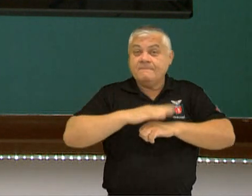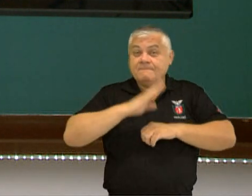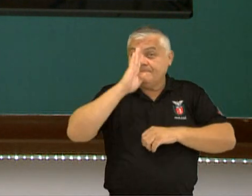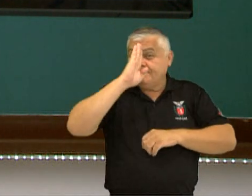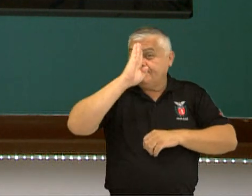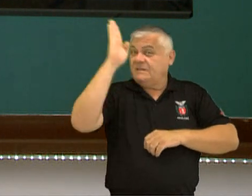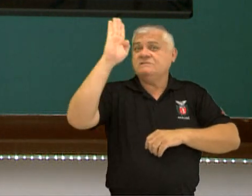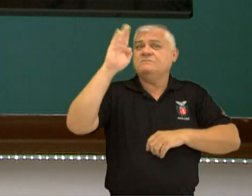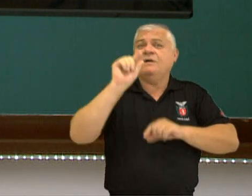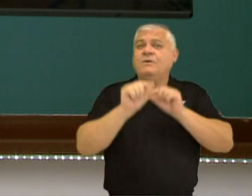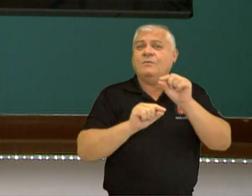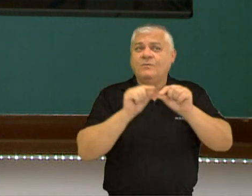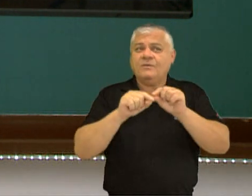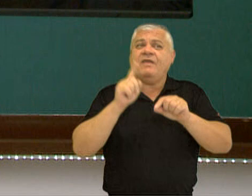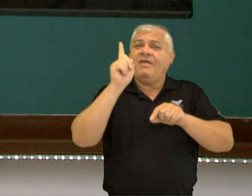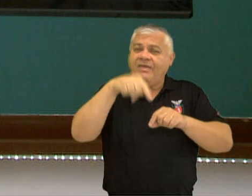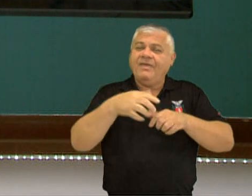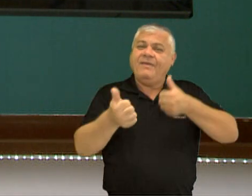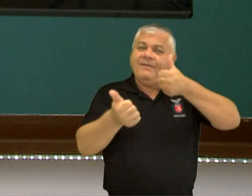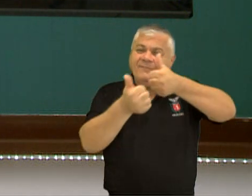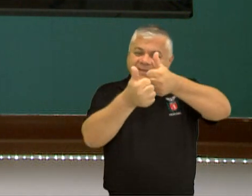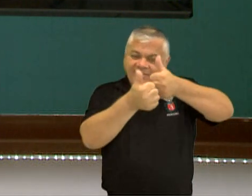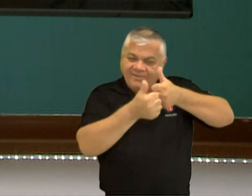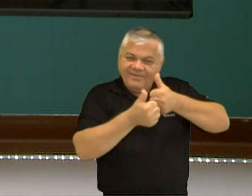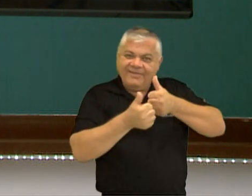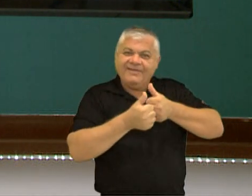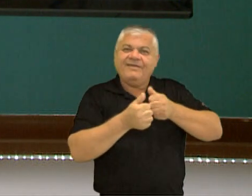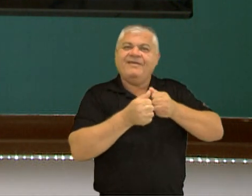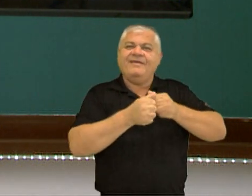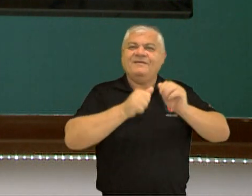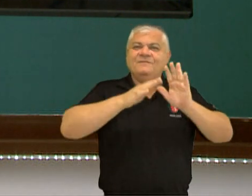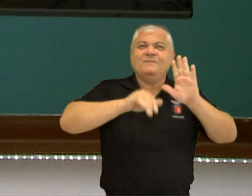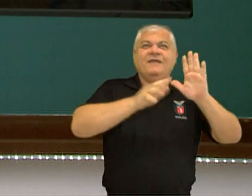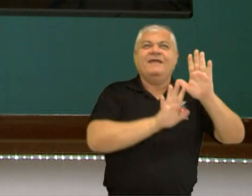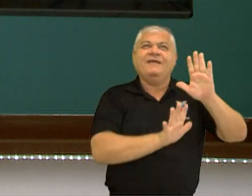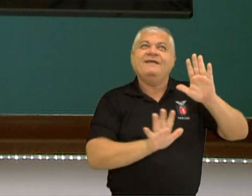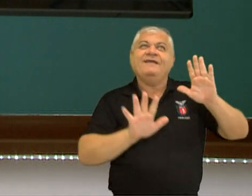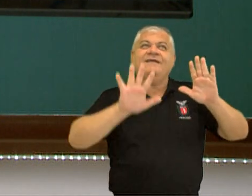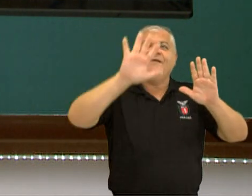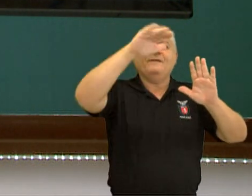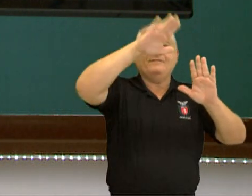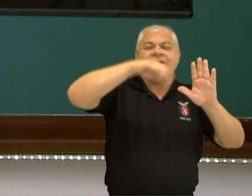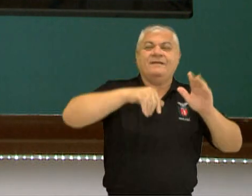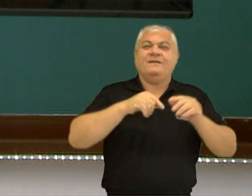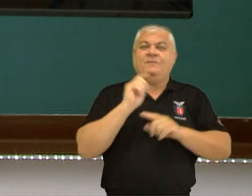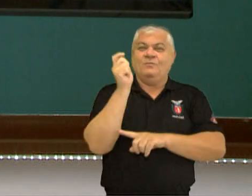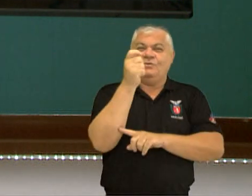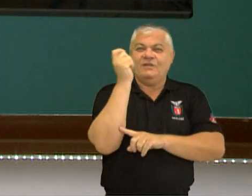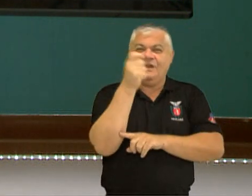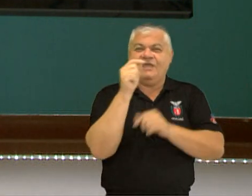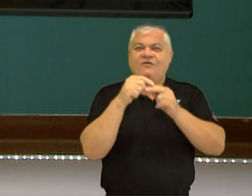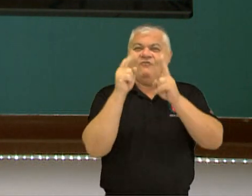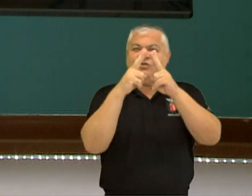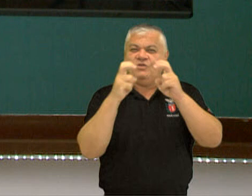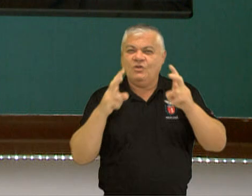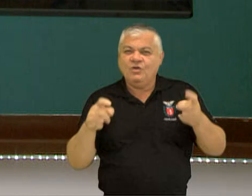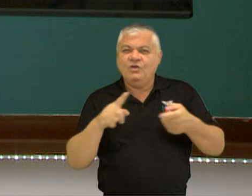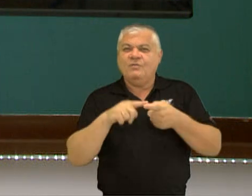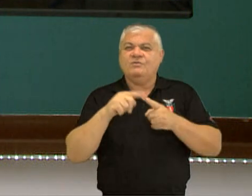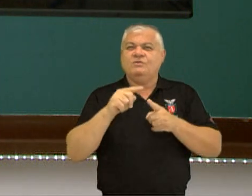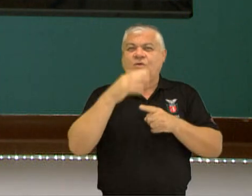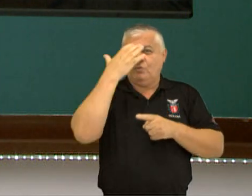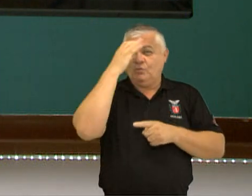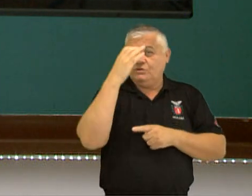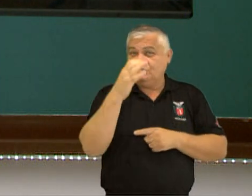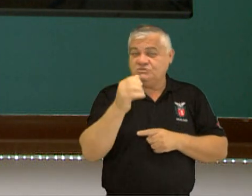capitais encontram-se na região litorânea ou próximos ao litoral. Porto Alegre, Florianópolis, Curitiba, com